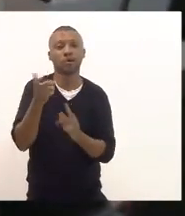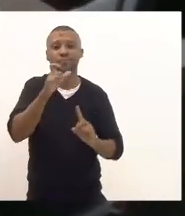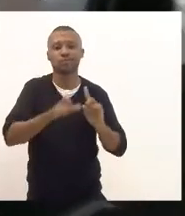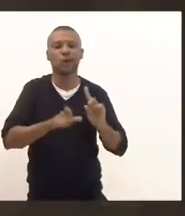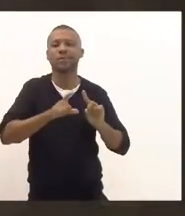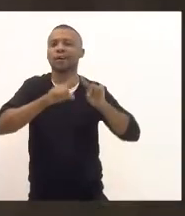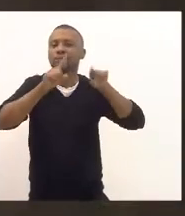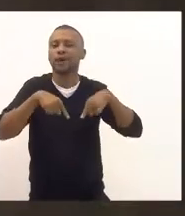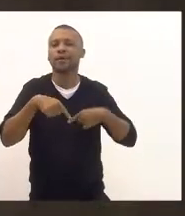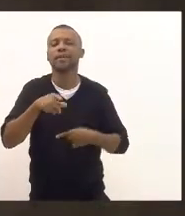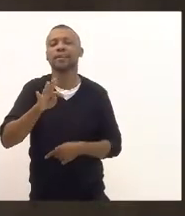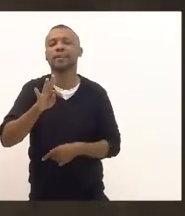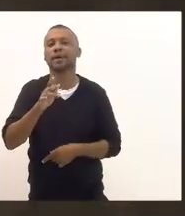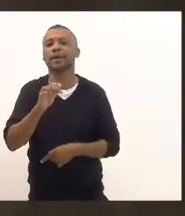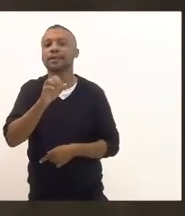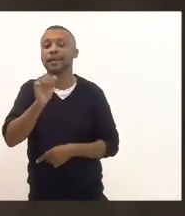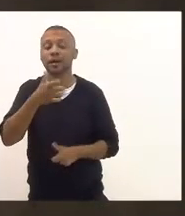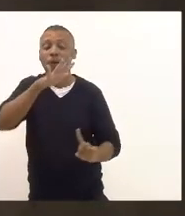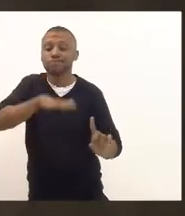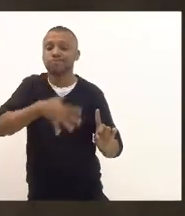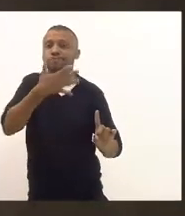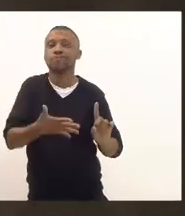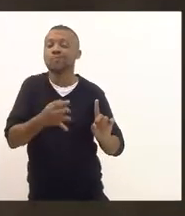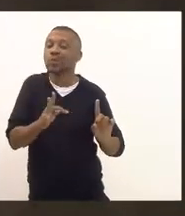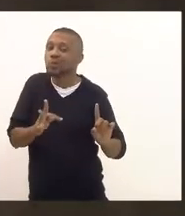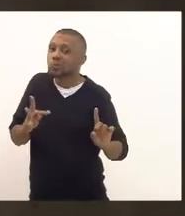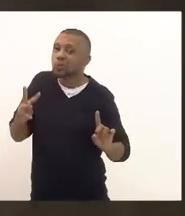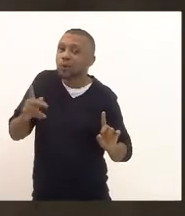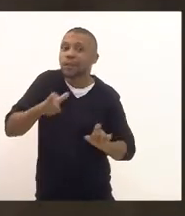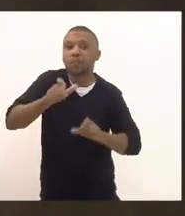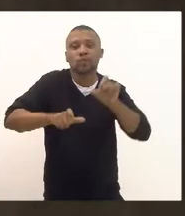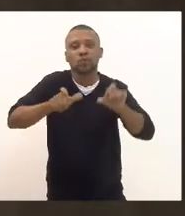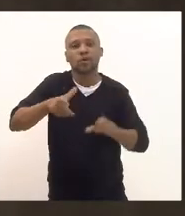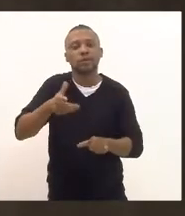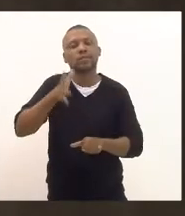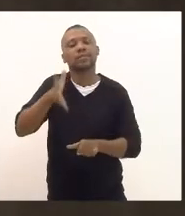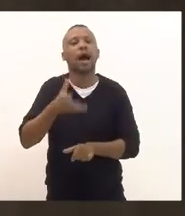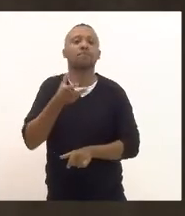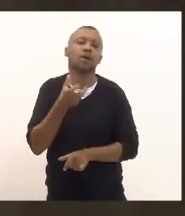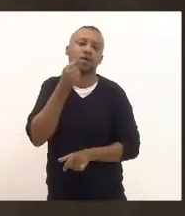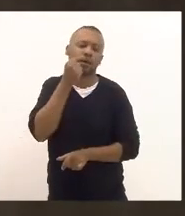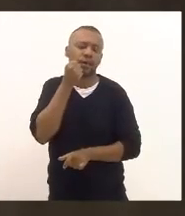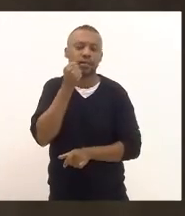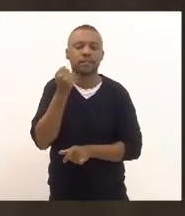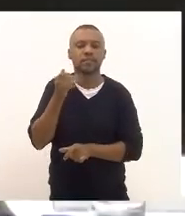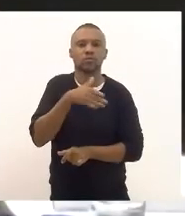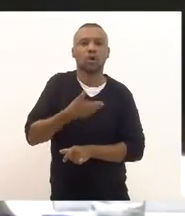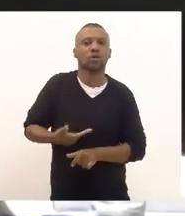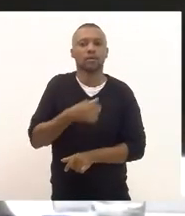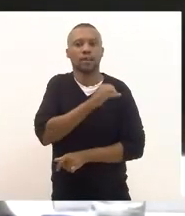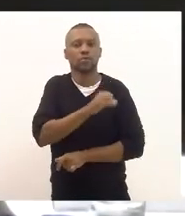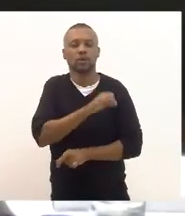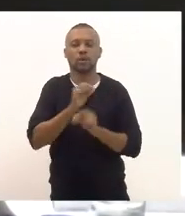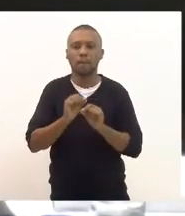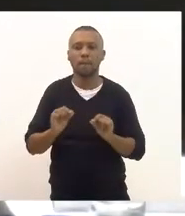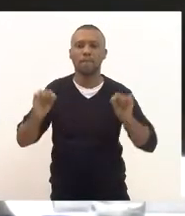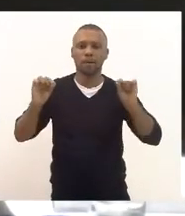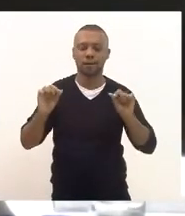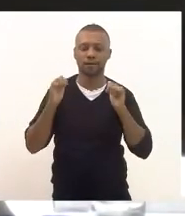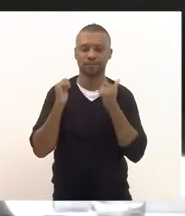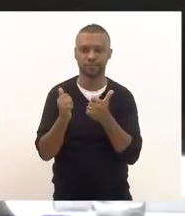assessora Thaís aqui homenagem aí o todos os adotados que do nosso Estado do Rio de Janeiro tá bom